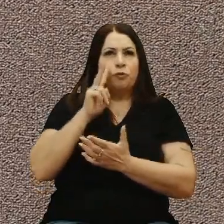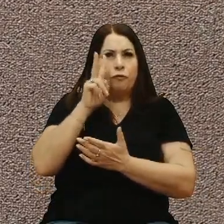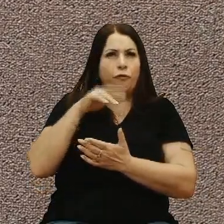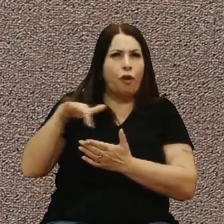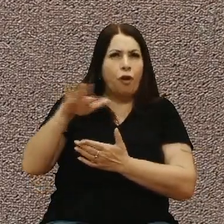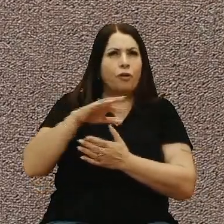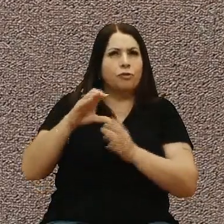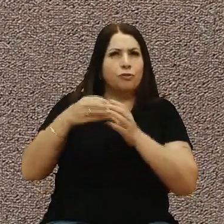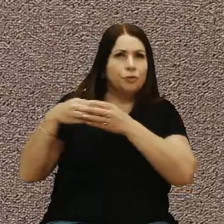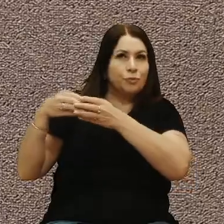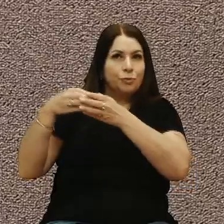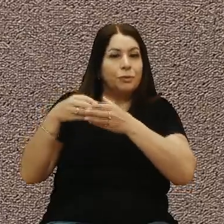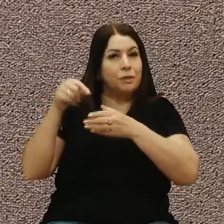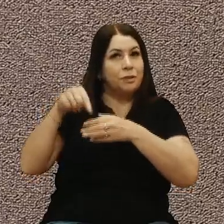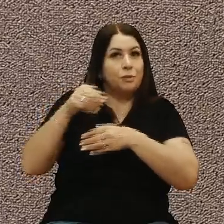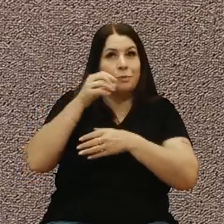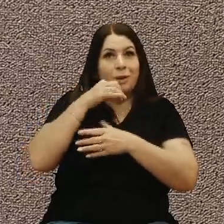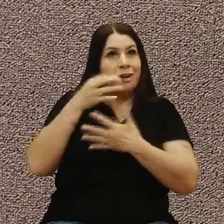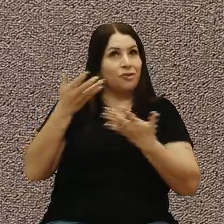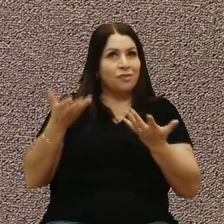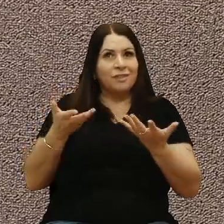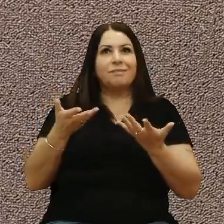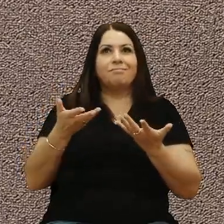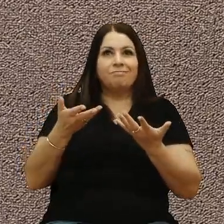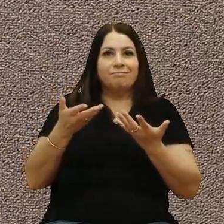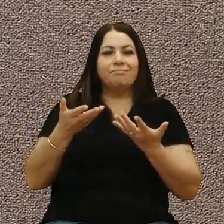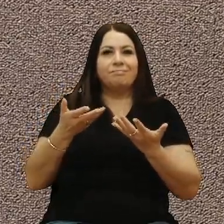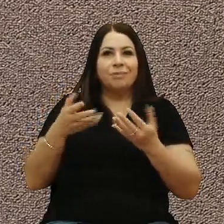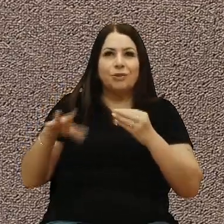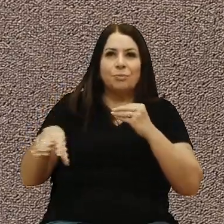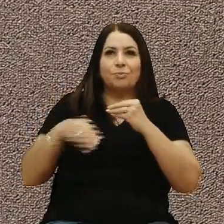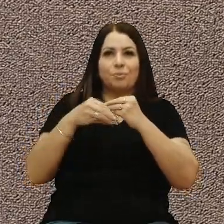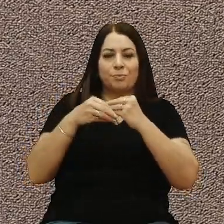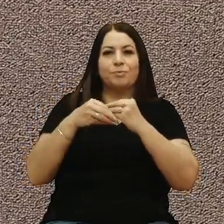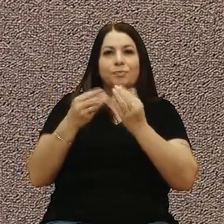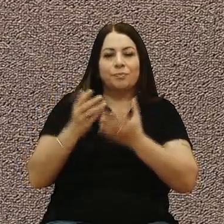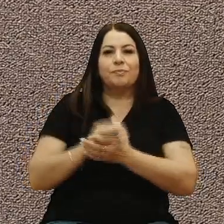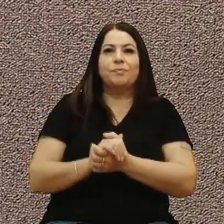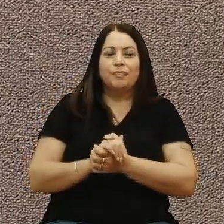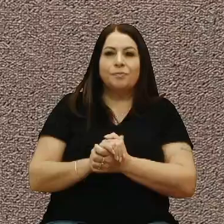área do turismo, isso para Caxias do Sul só vem a acrescentar.